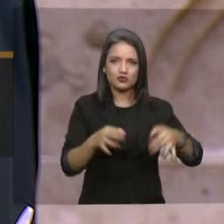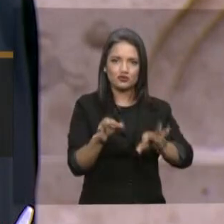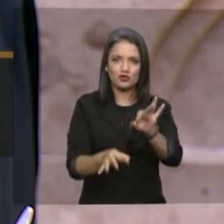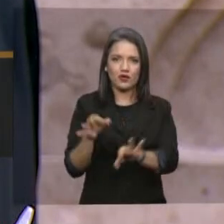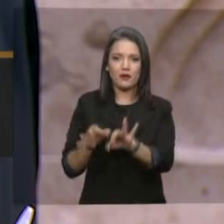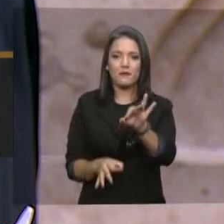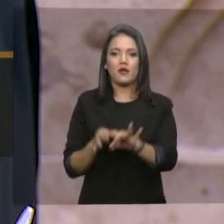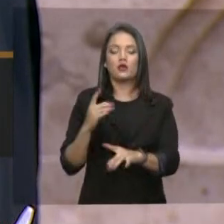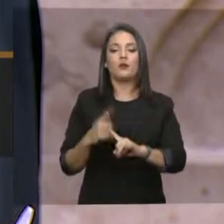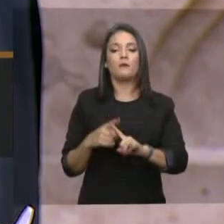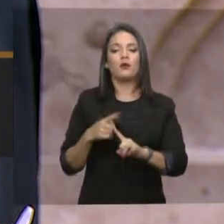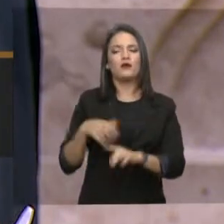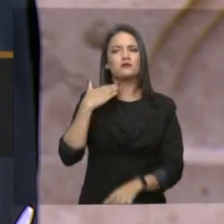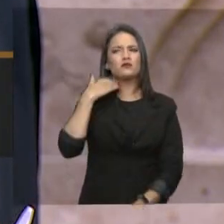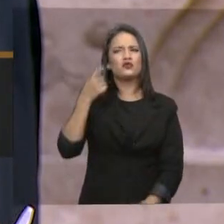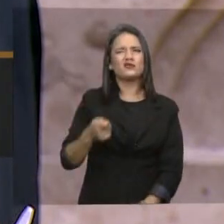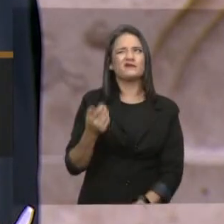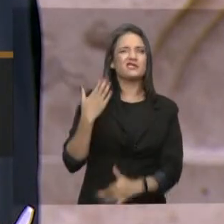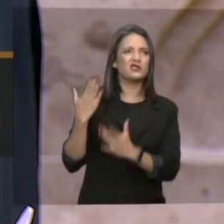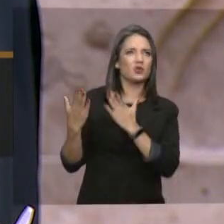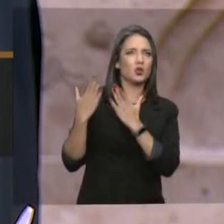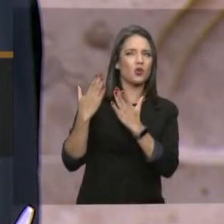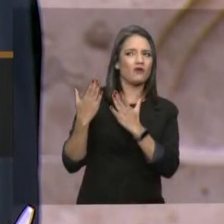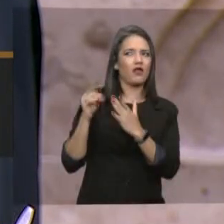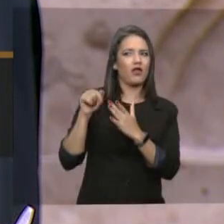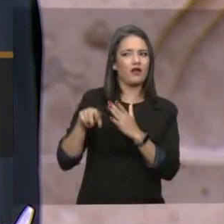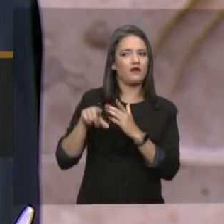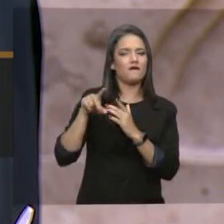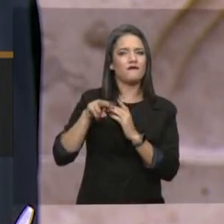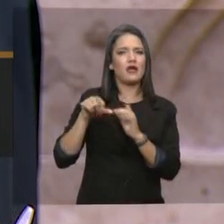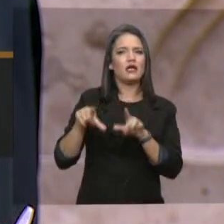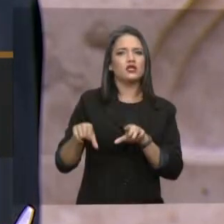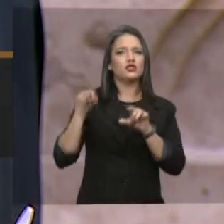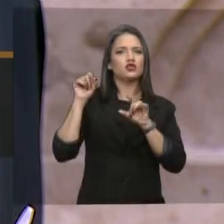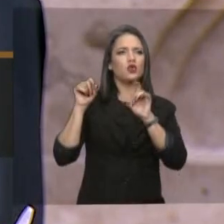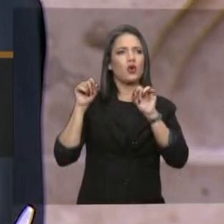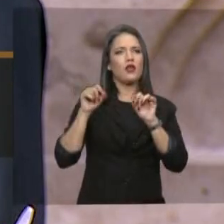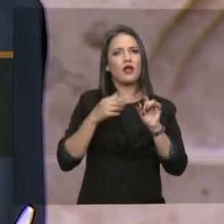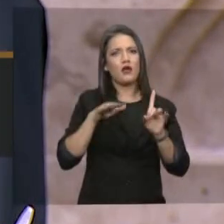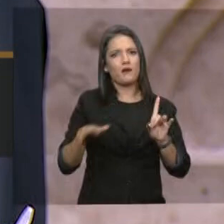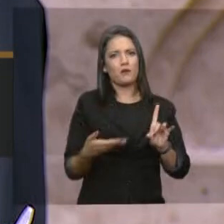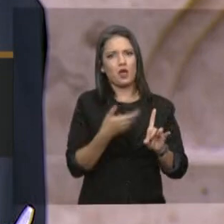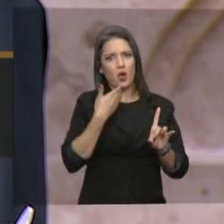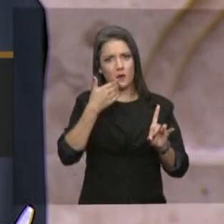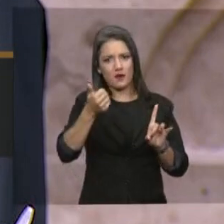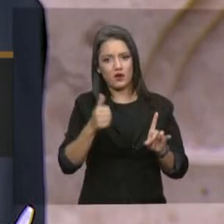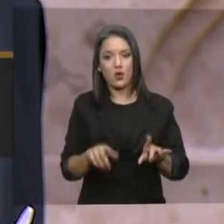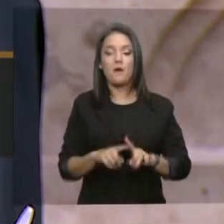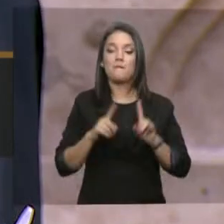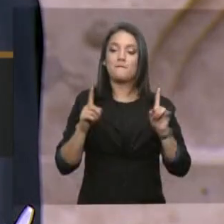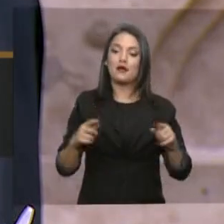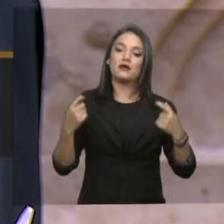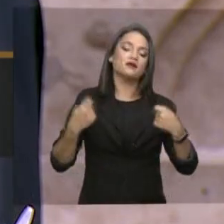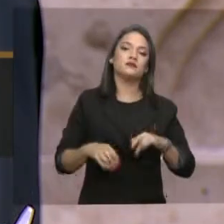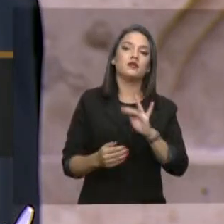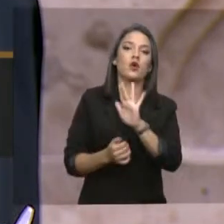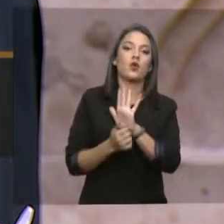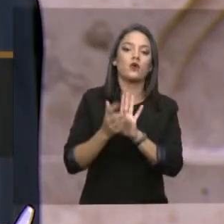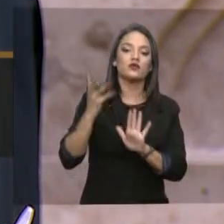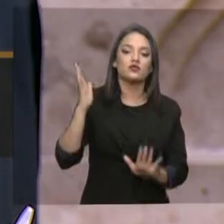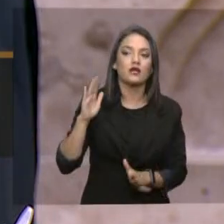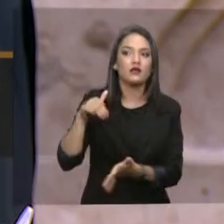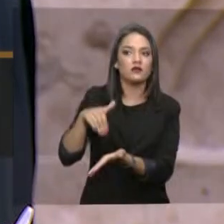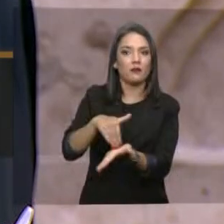para que o juiz, em caso de dúvida, se paute pela opção que mais beneficie o acusado. Desde que atingido o quórum de instauração,